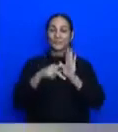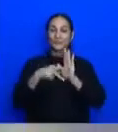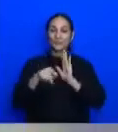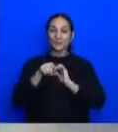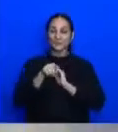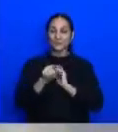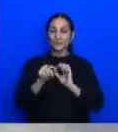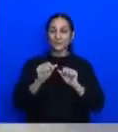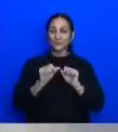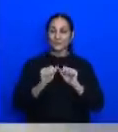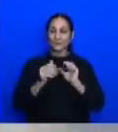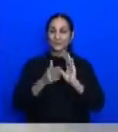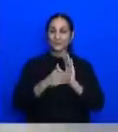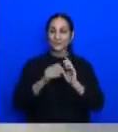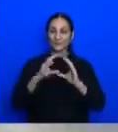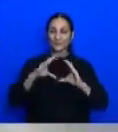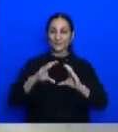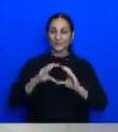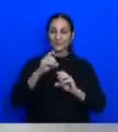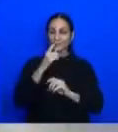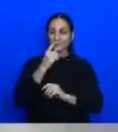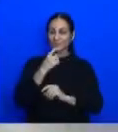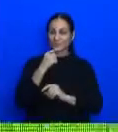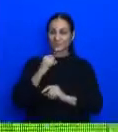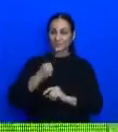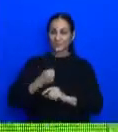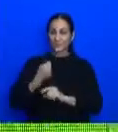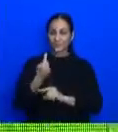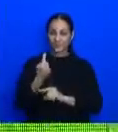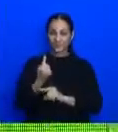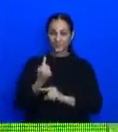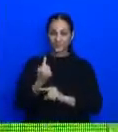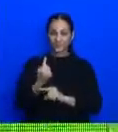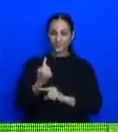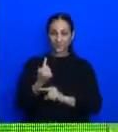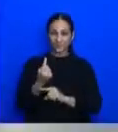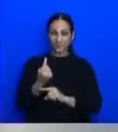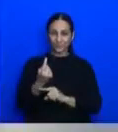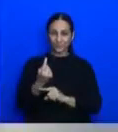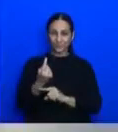apostou. Bola vermelha, número 1.